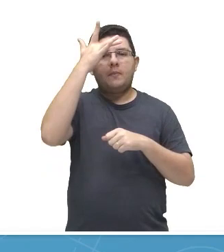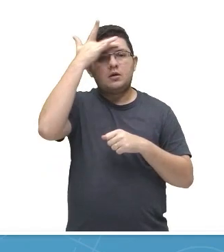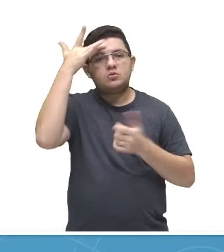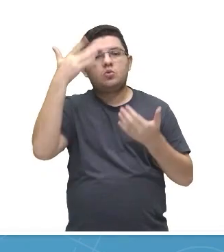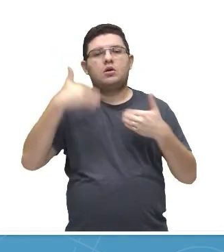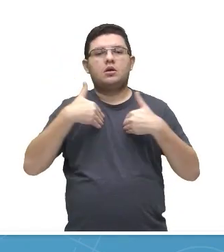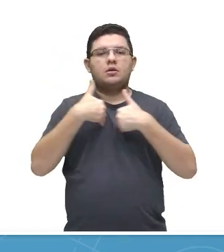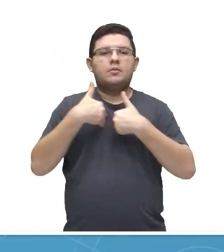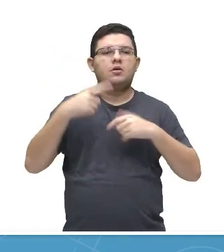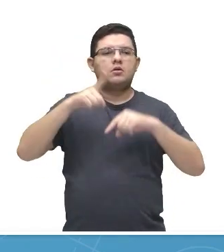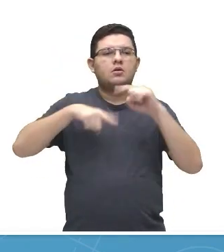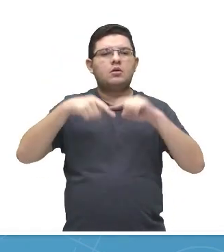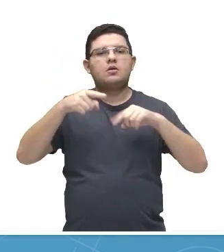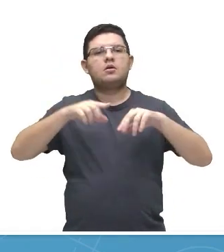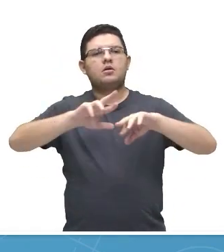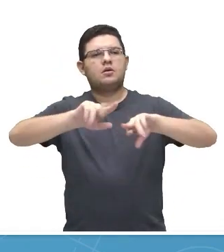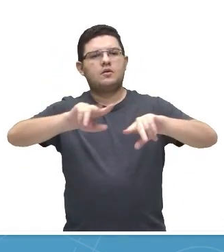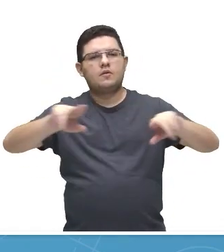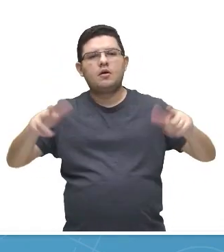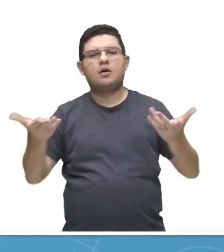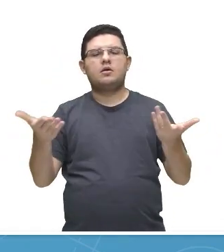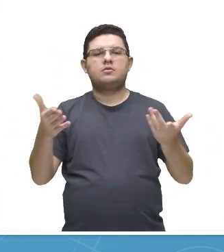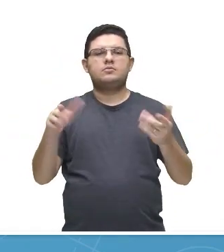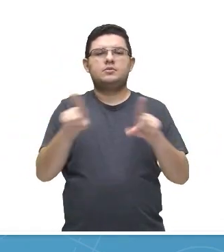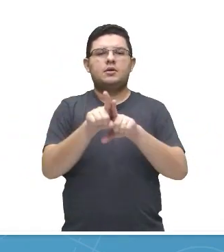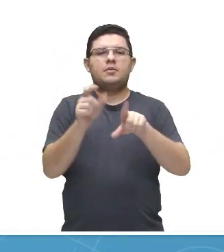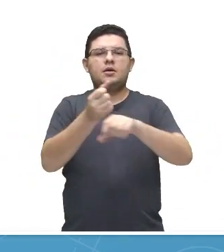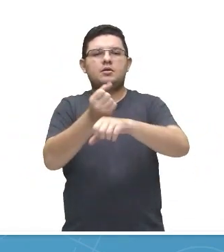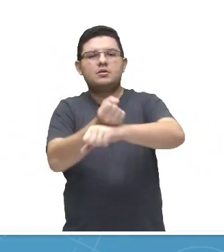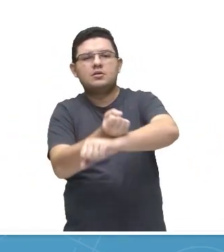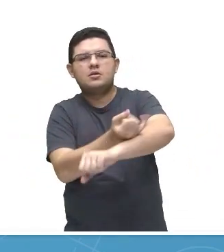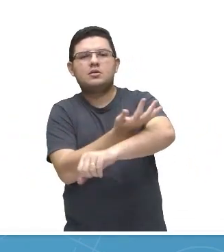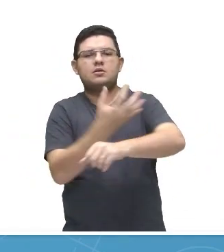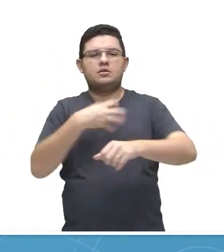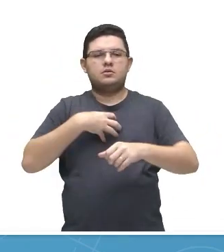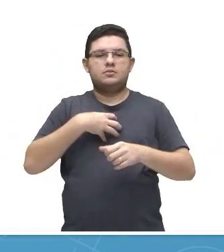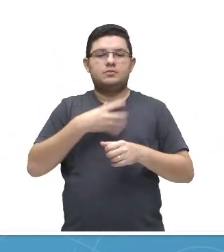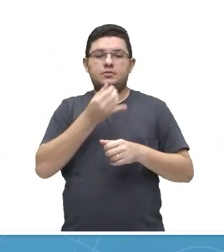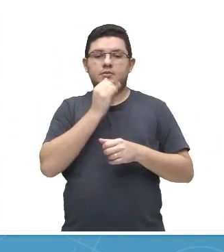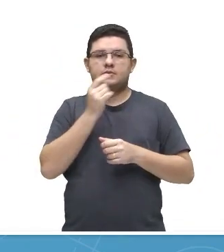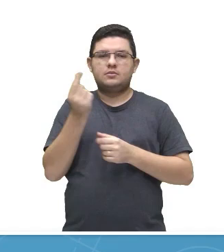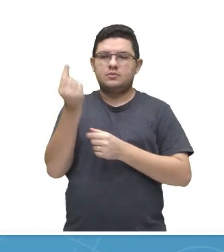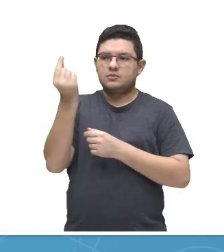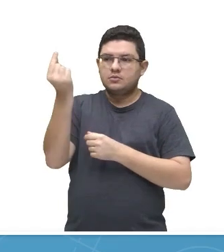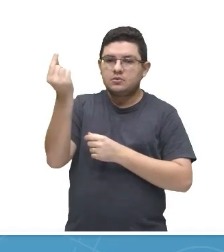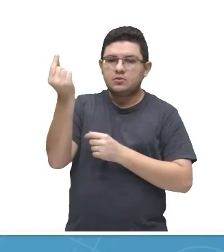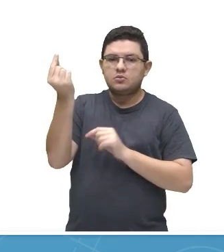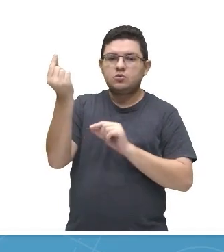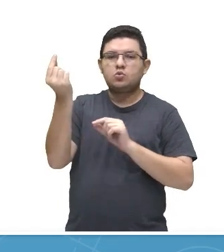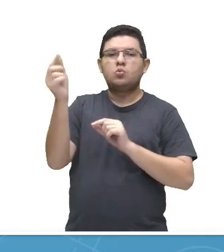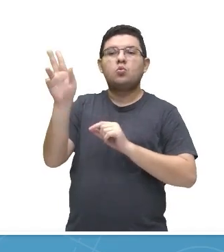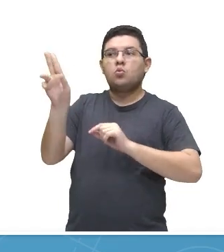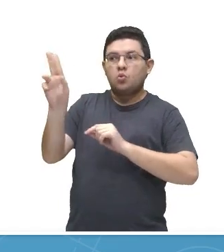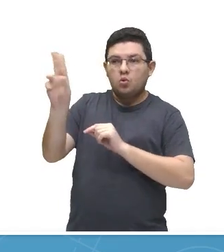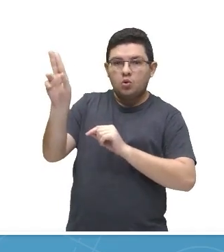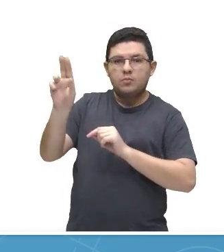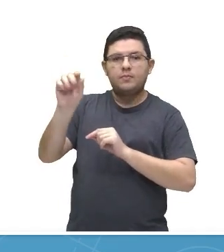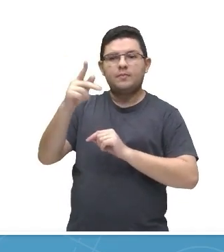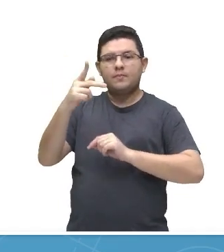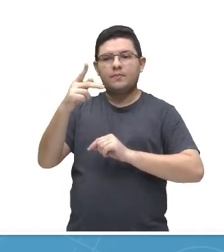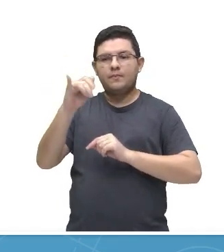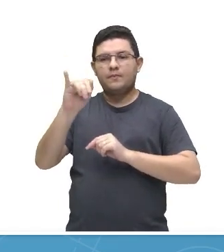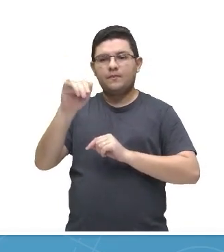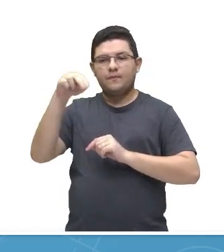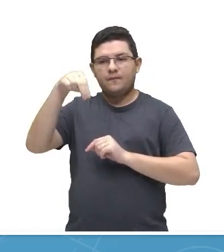Pronto, nunca mais você vai esquecer. Por exemplo, este aparelho aqui, eu vou chamar de pincel, né? Que é o substantivo,